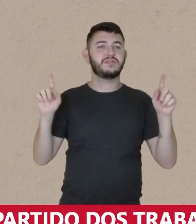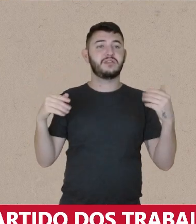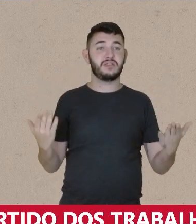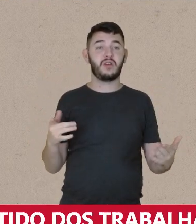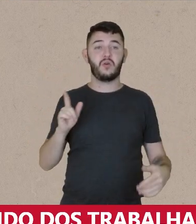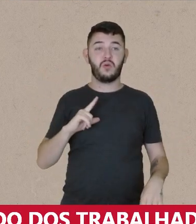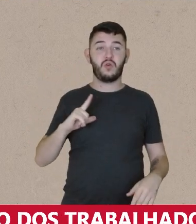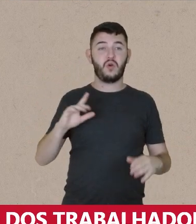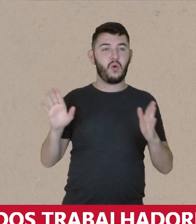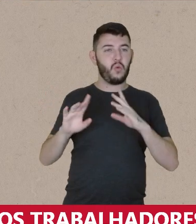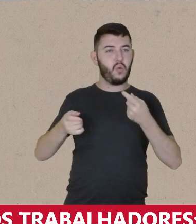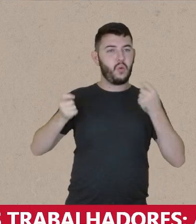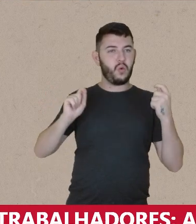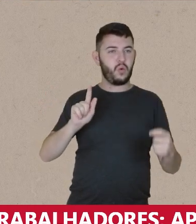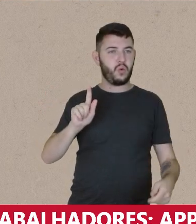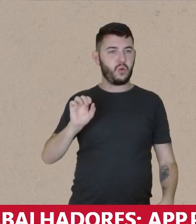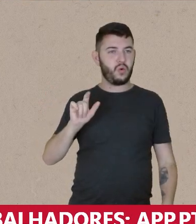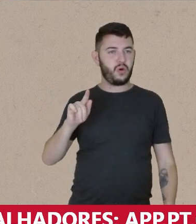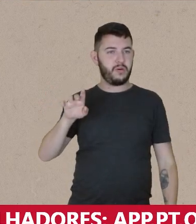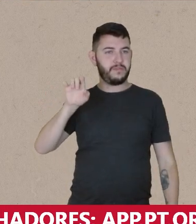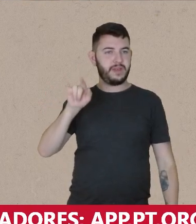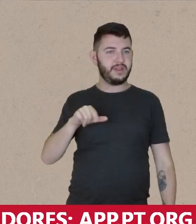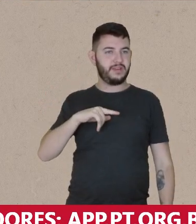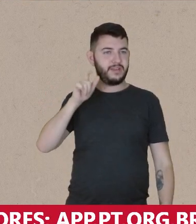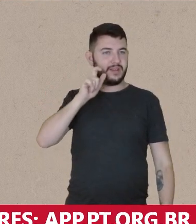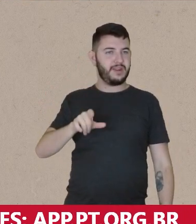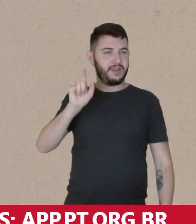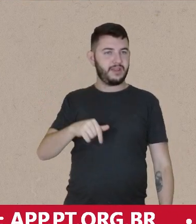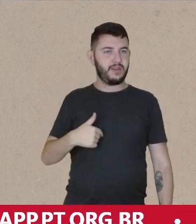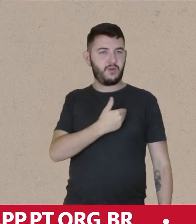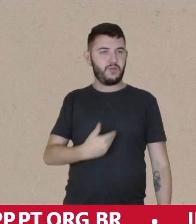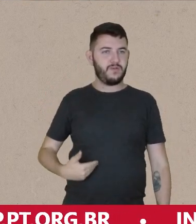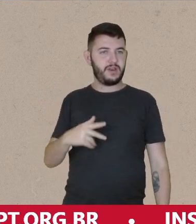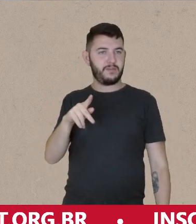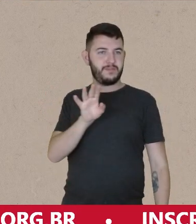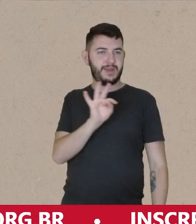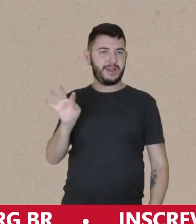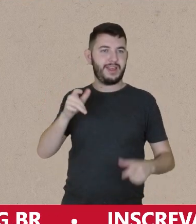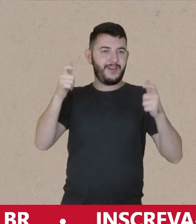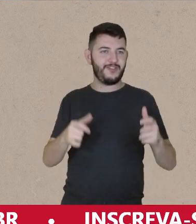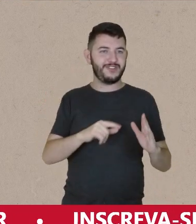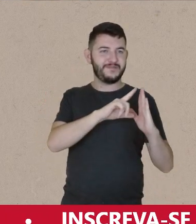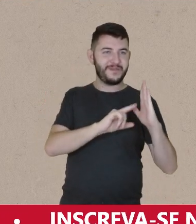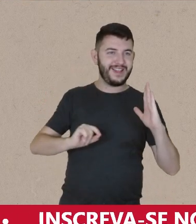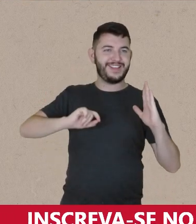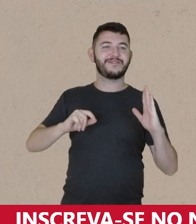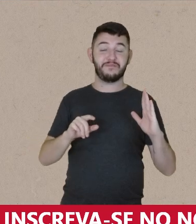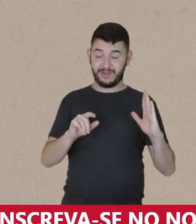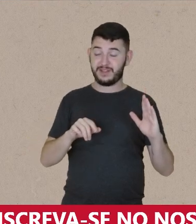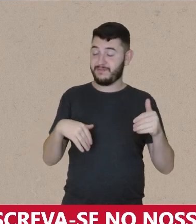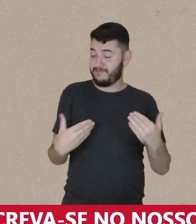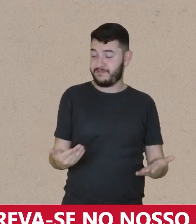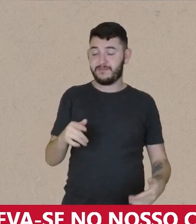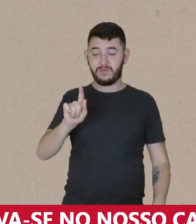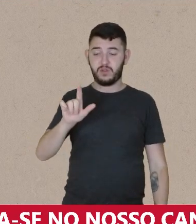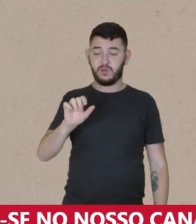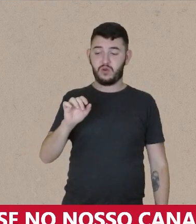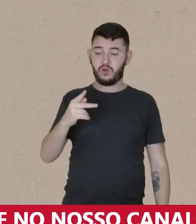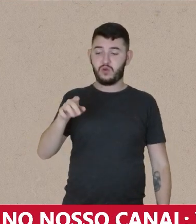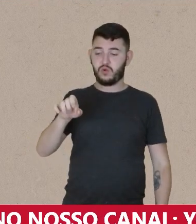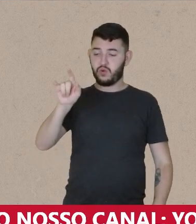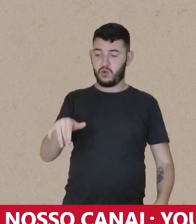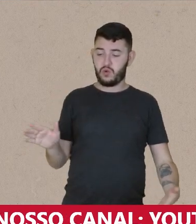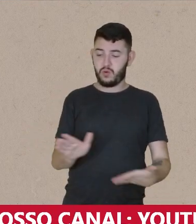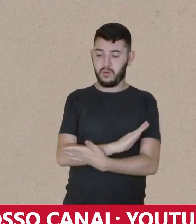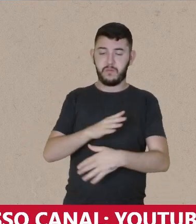endereço, era o Palácio do Planalto, os governos do PT, certo? O golpe teve a motivação